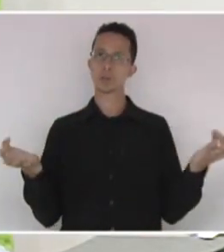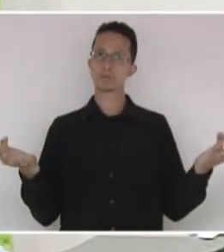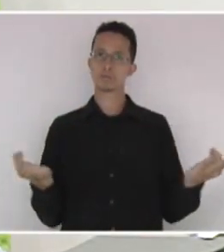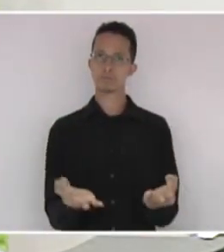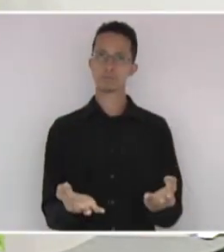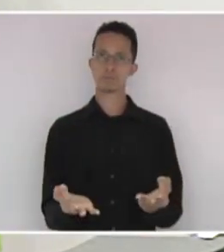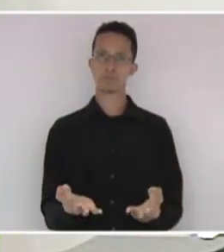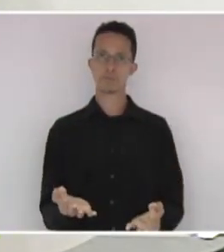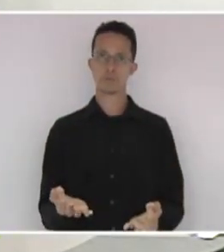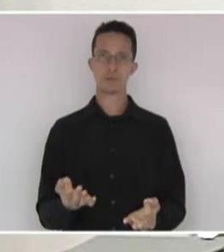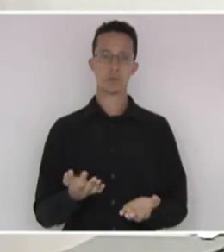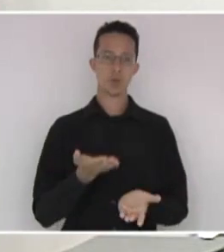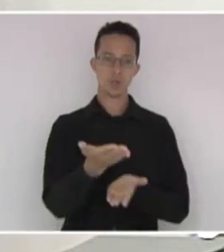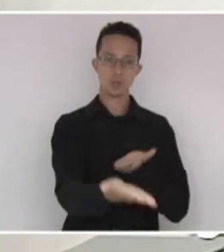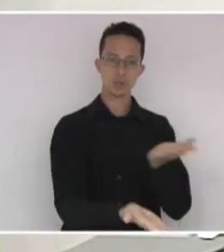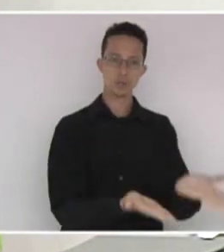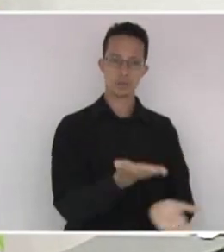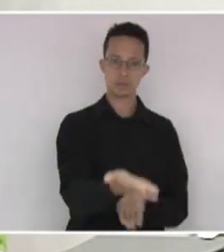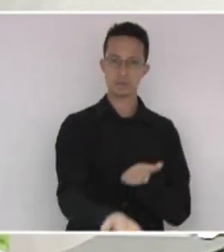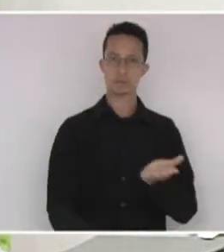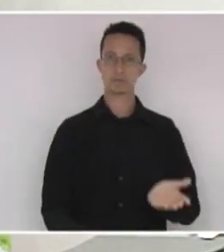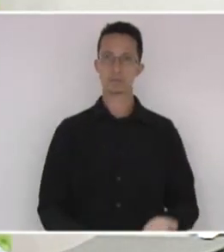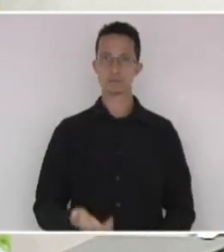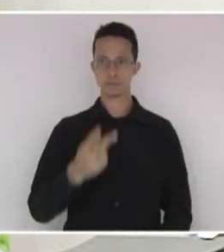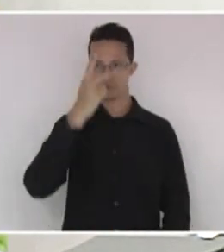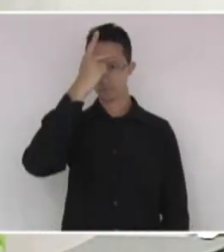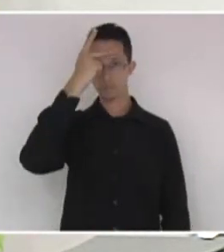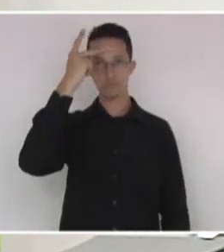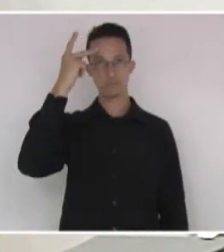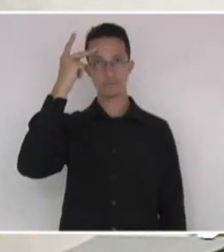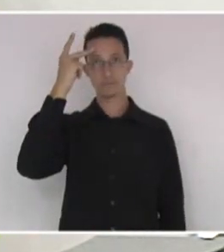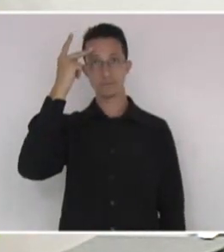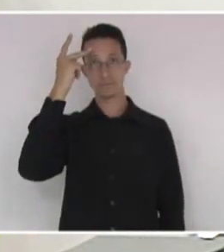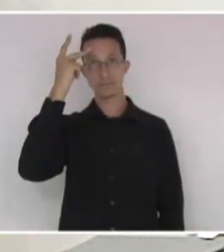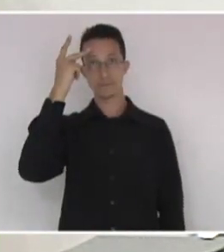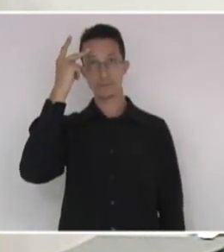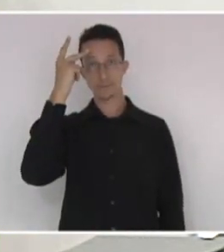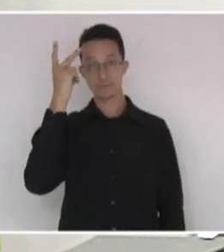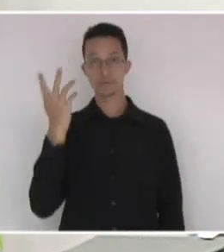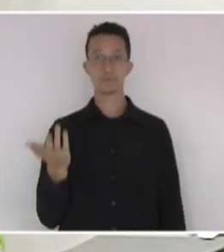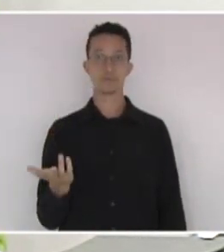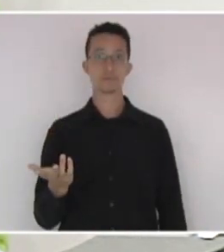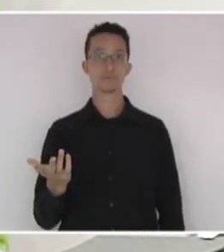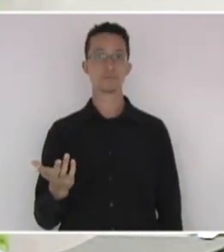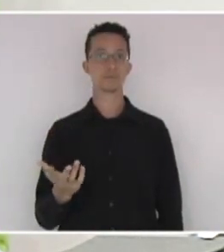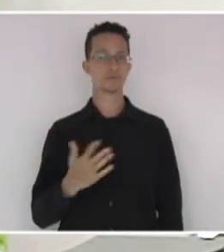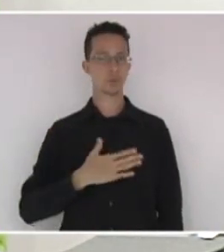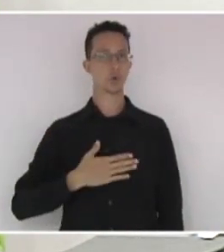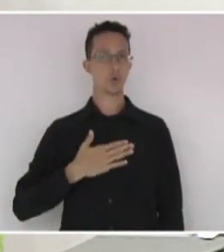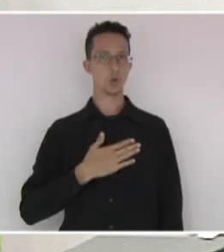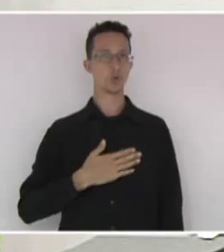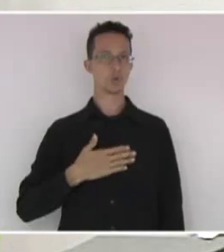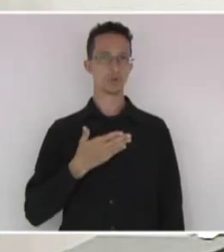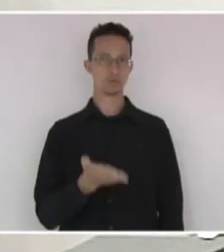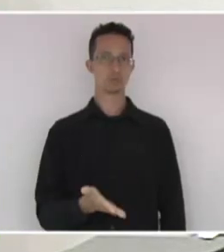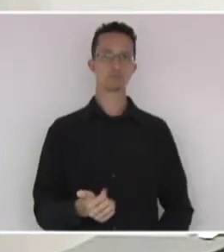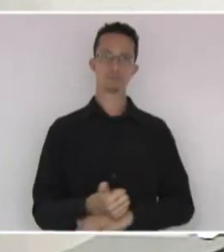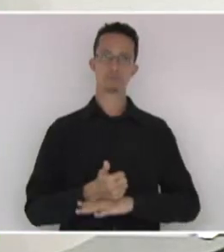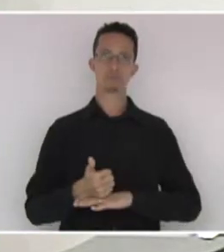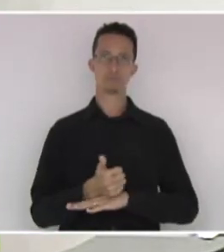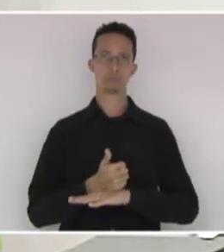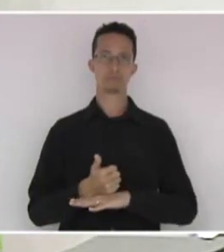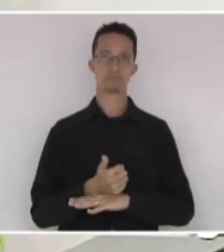servir. E eu pego a profissão de vocês, que é para trazer o bem-estar das pessoas, servindo, com bom